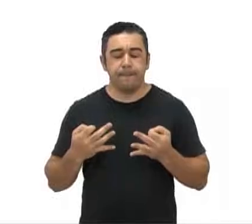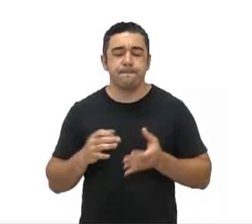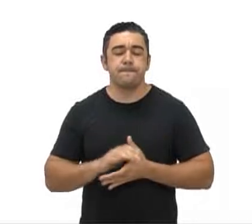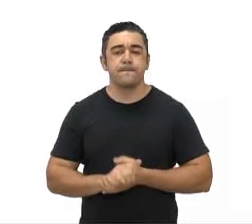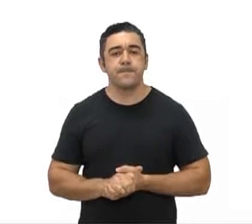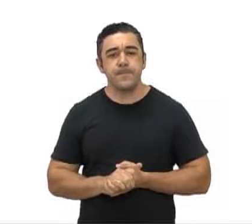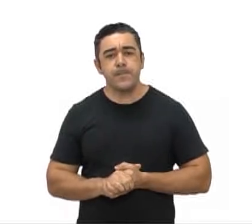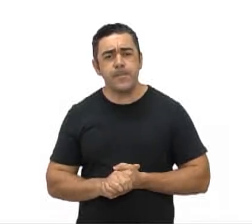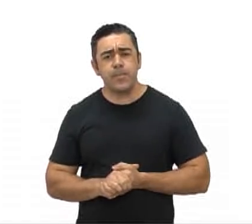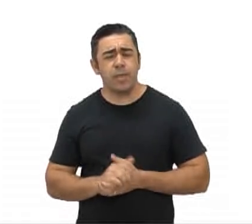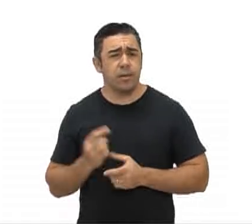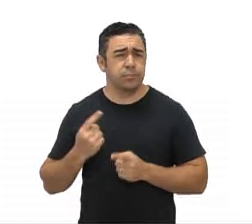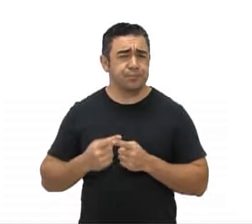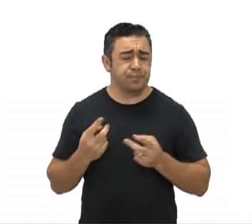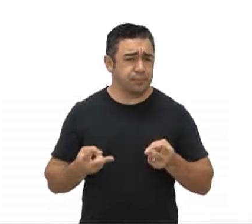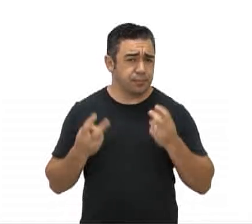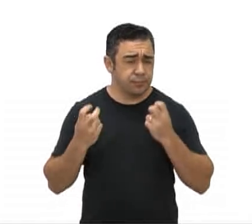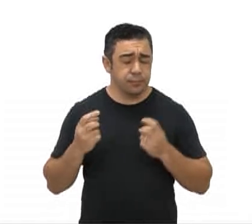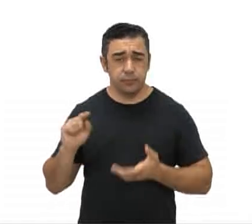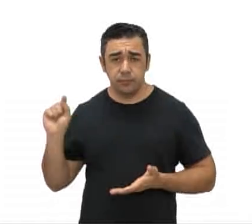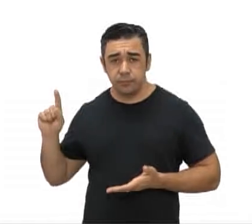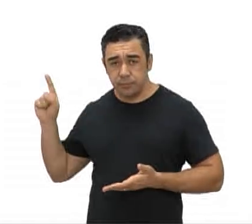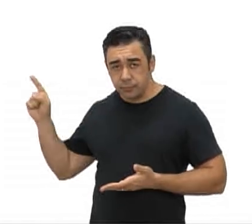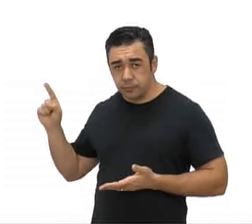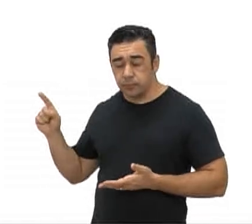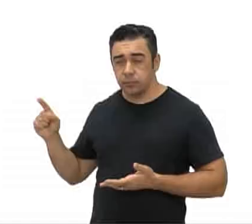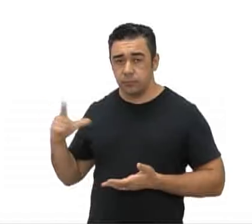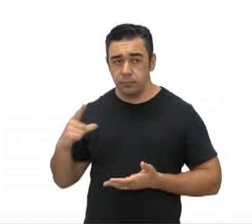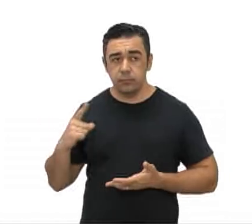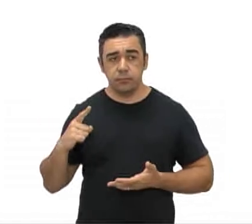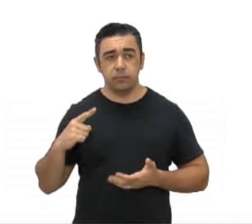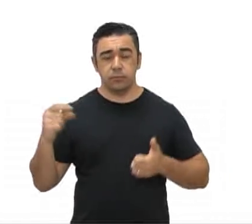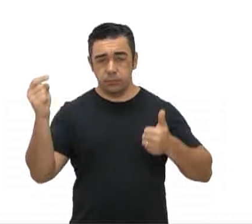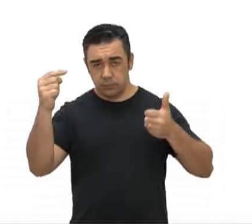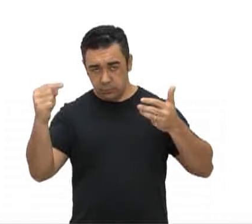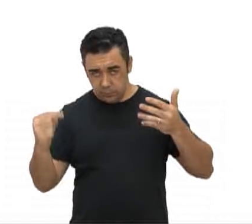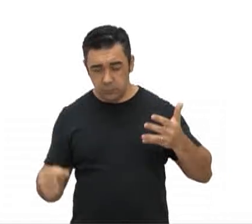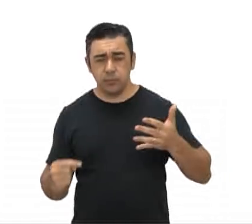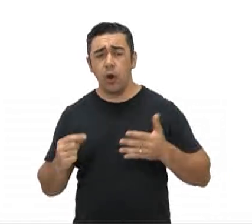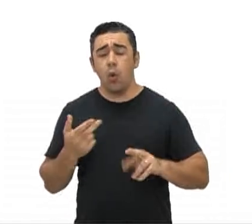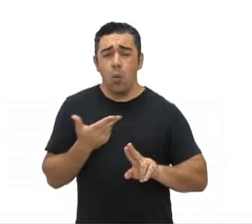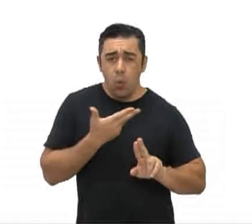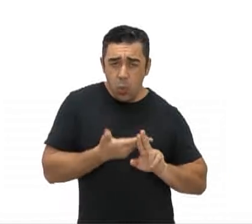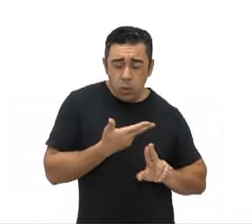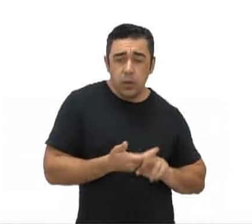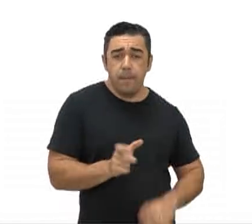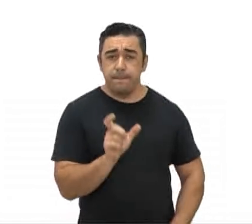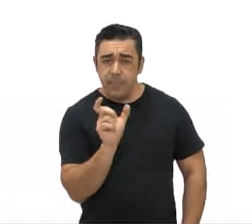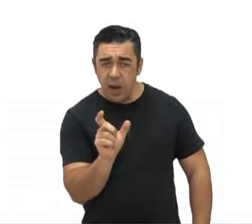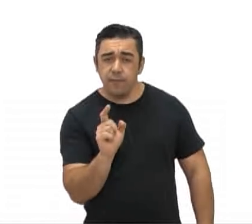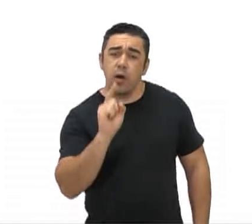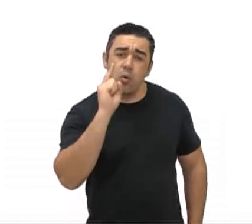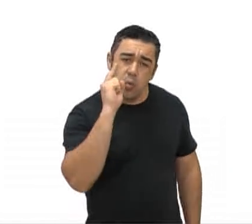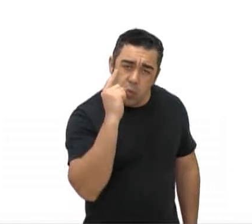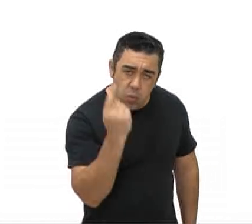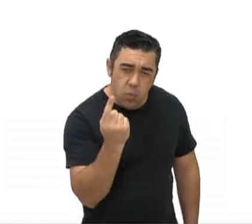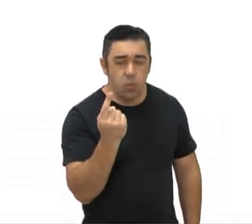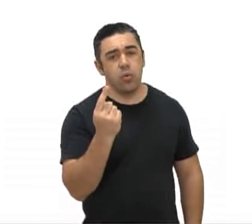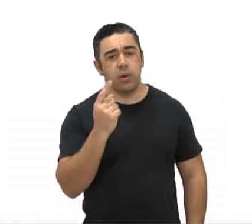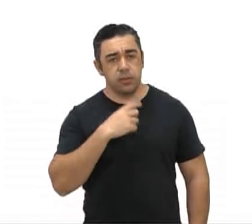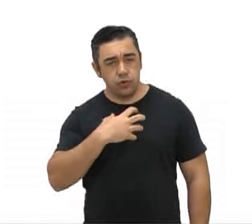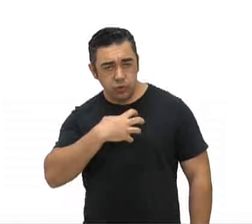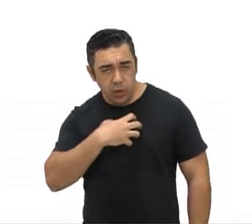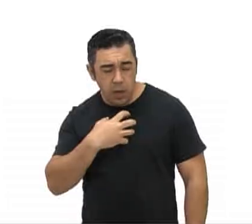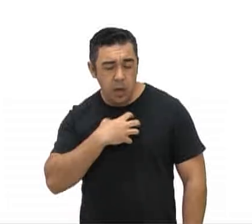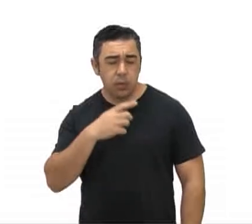certo, né? Porque o que a gente percebe aqui? Que em todos os casos, utiliza-se a mesma palavra com a função de adjetivo,